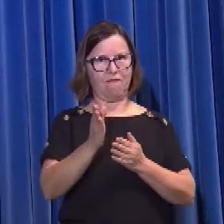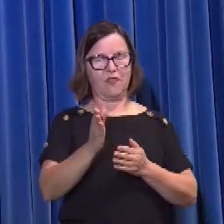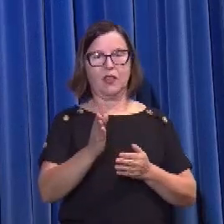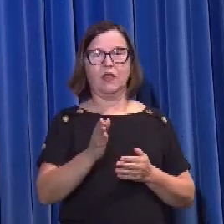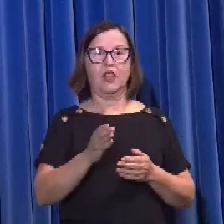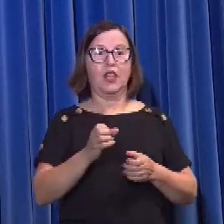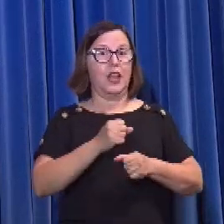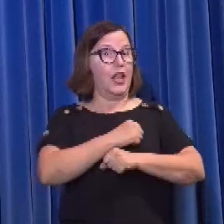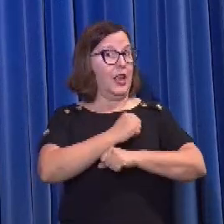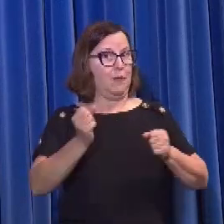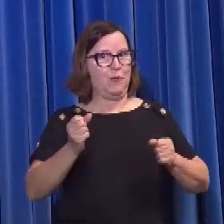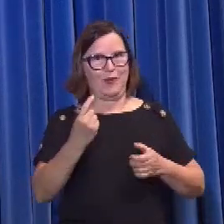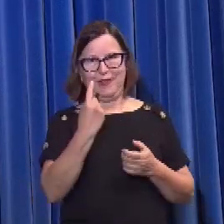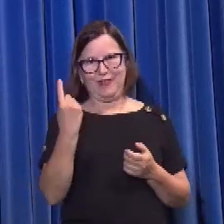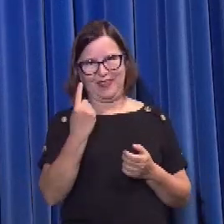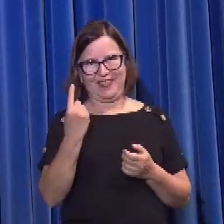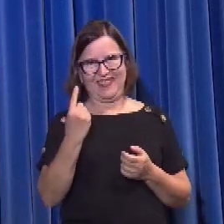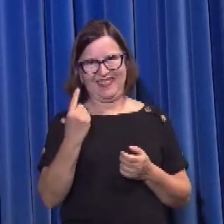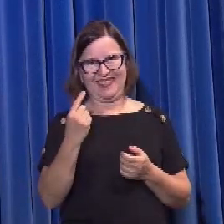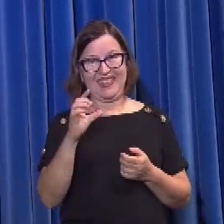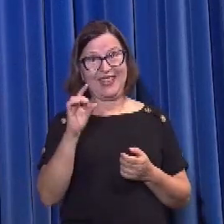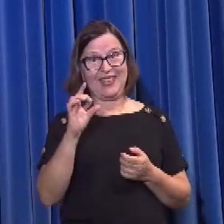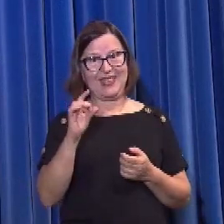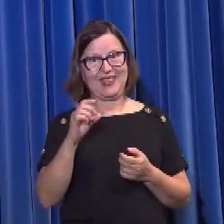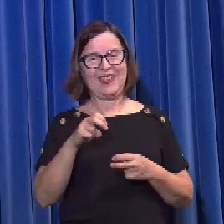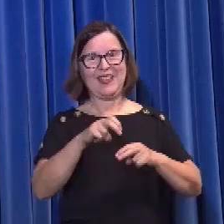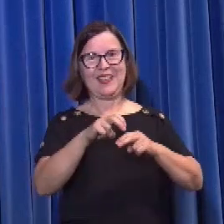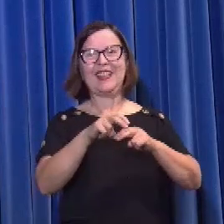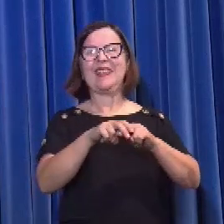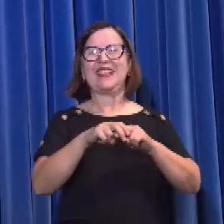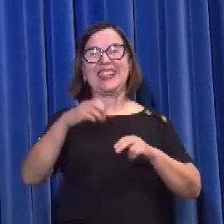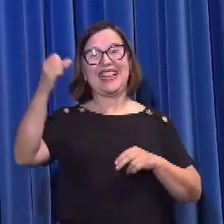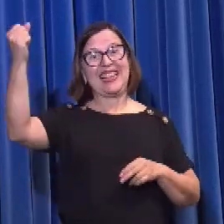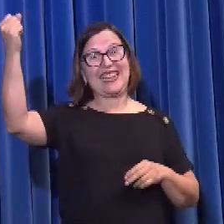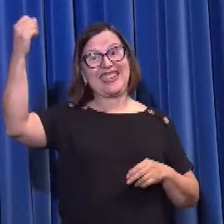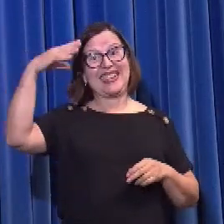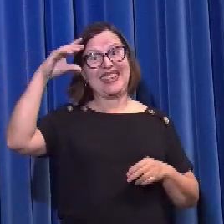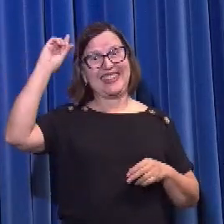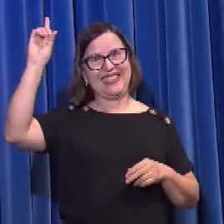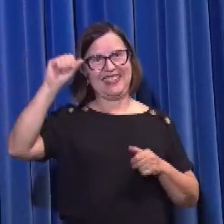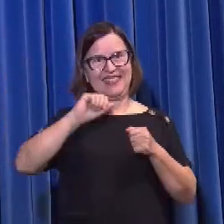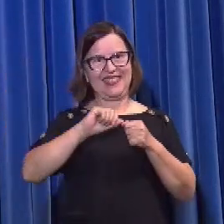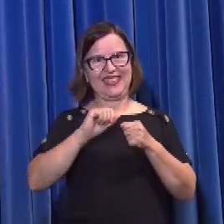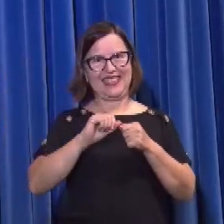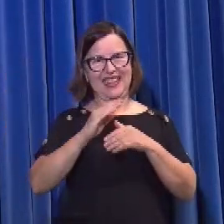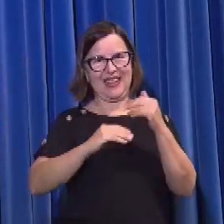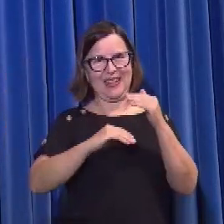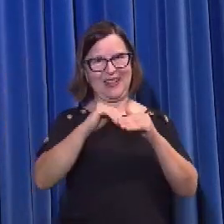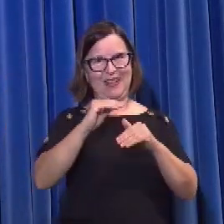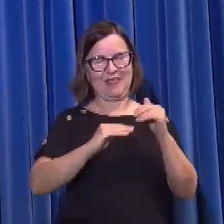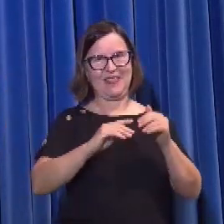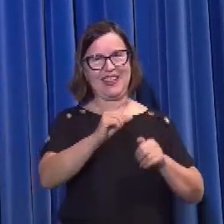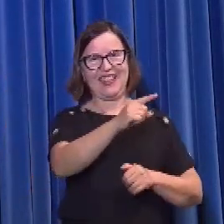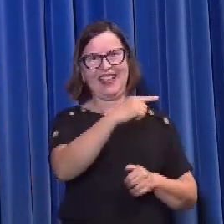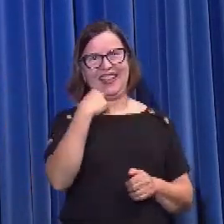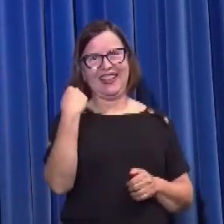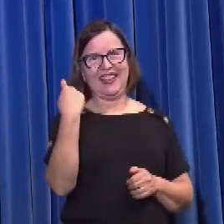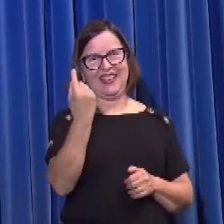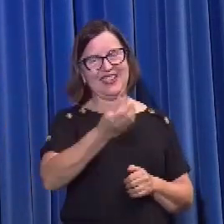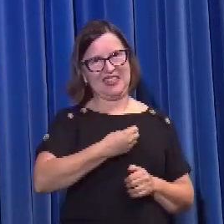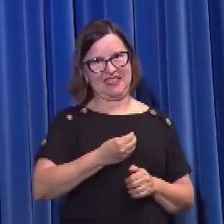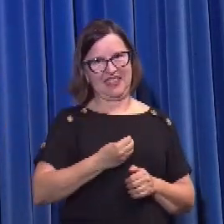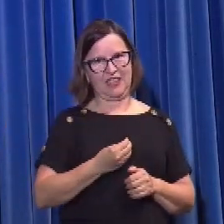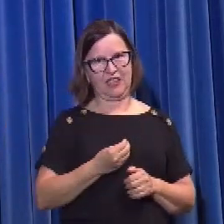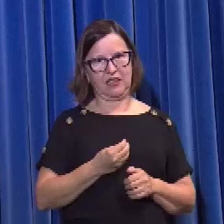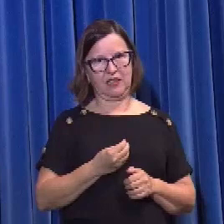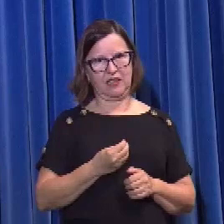mas apenas por graça de Deus operando em nós. Por você mesmo, por mim mesmo, nós